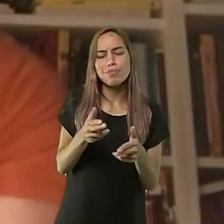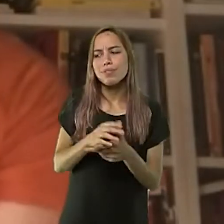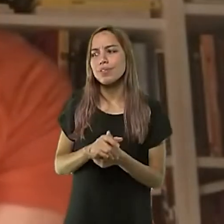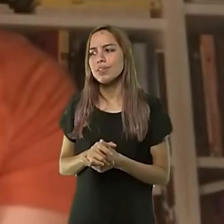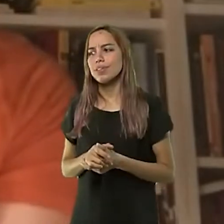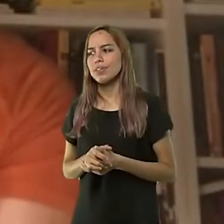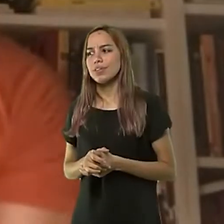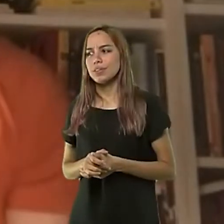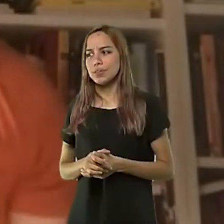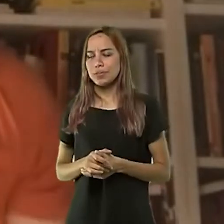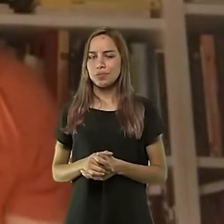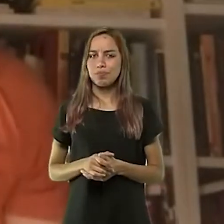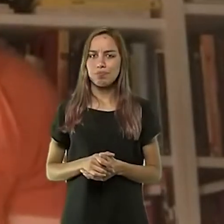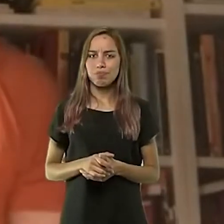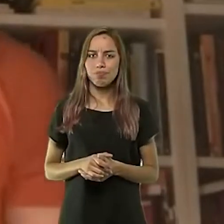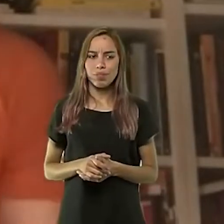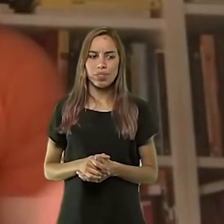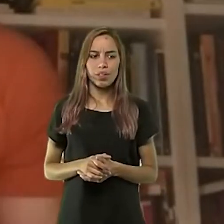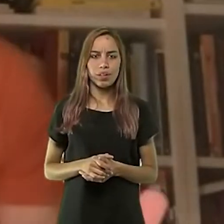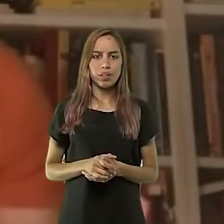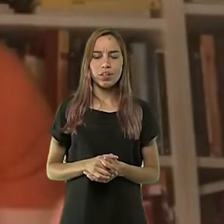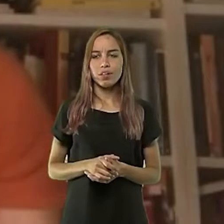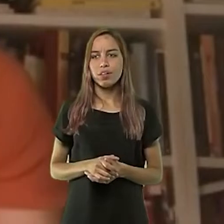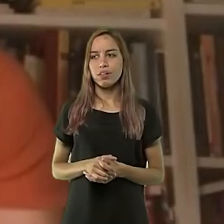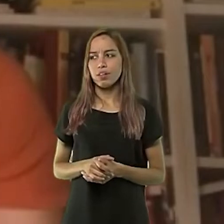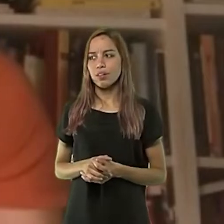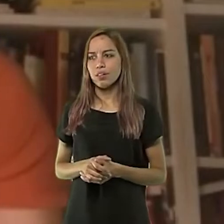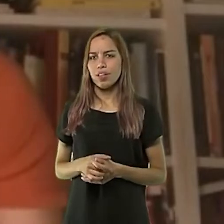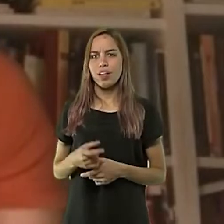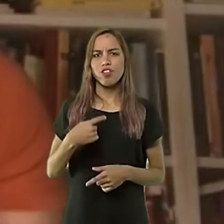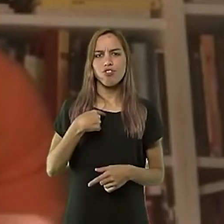períodos críticos, e que na